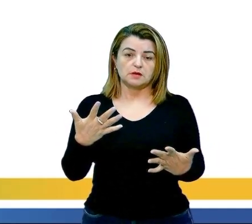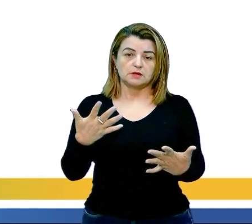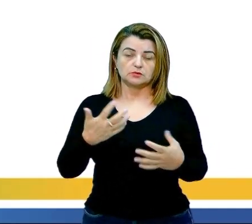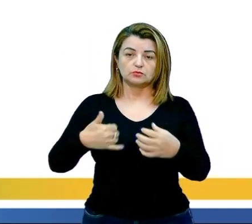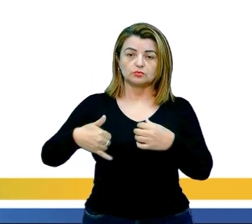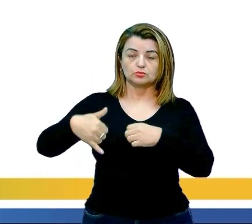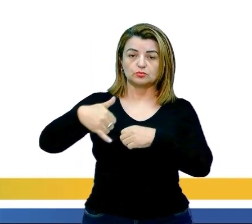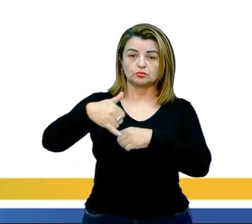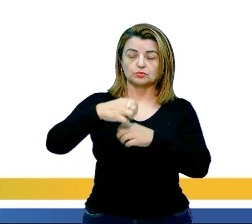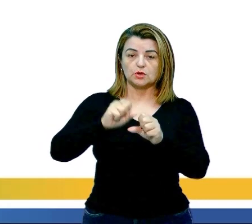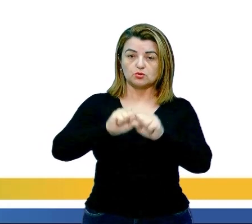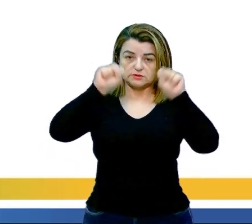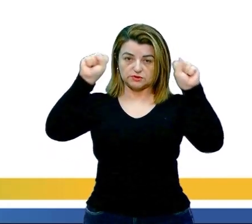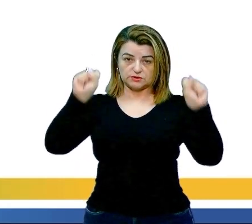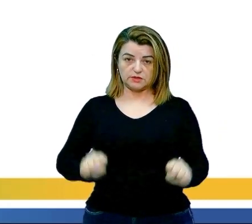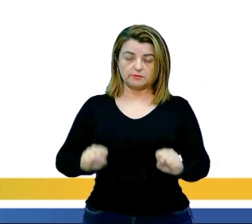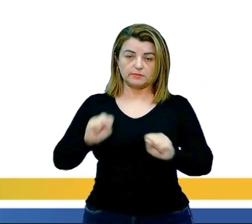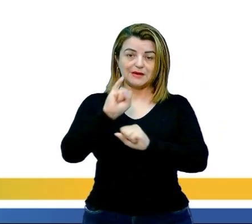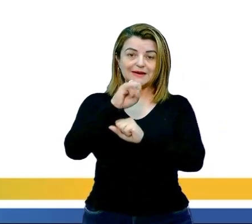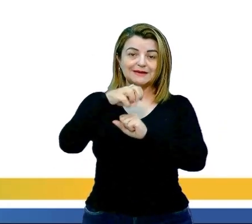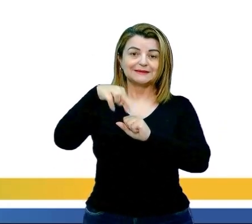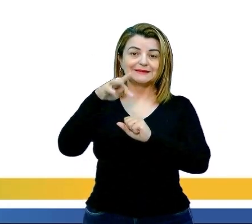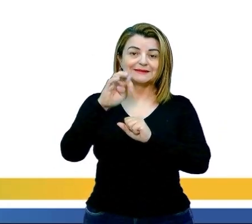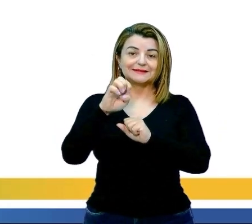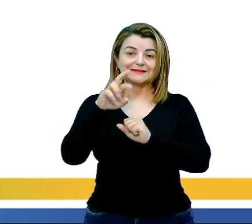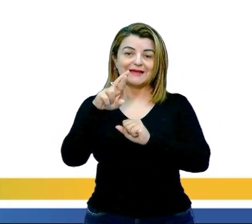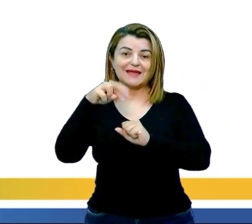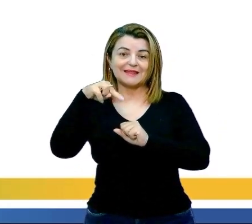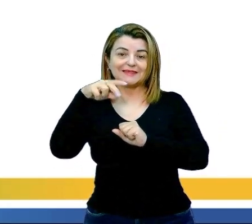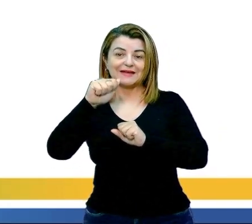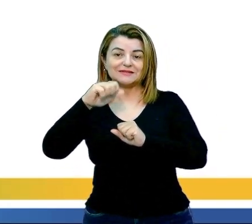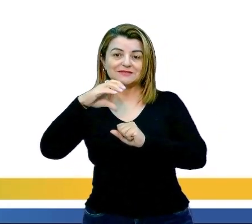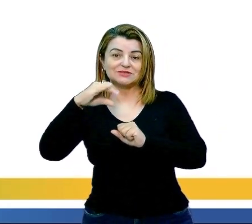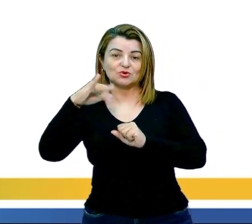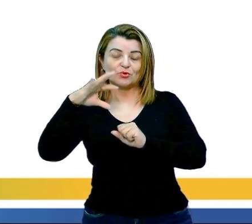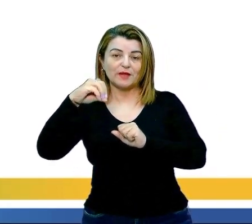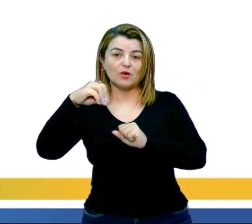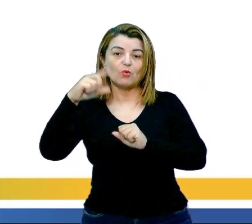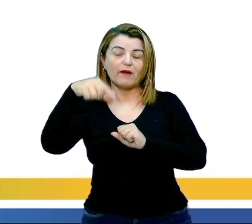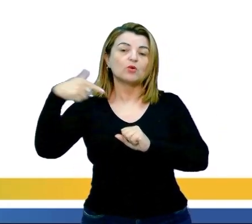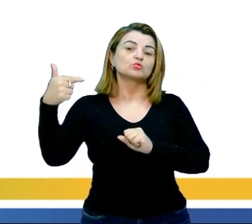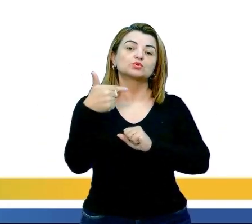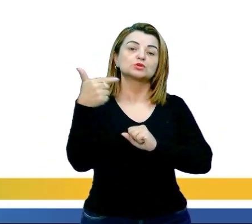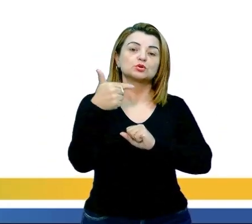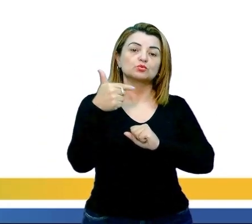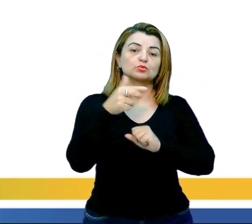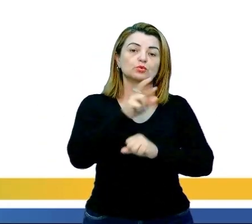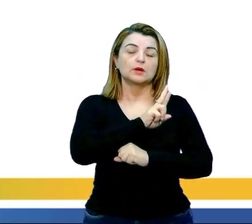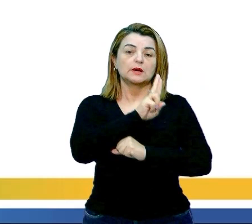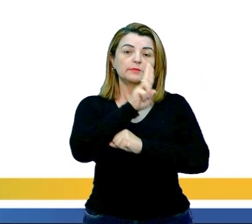o SI, a medida de tempo é o segundo, representado pela letra S.